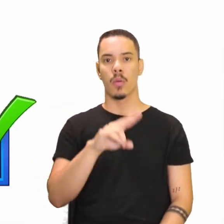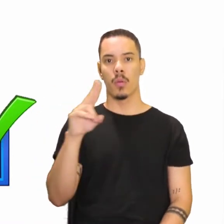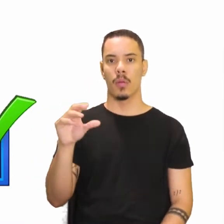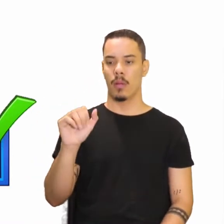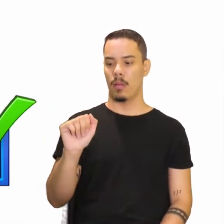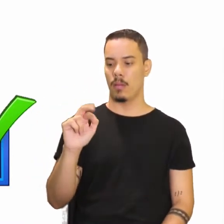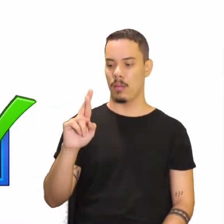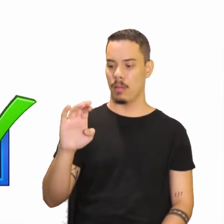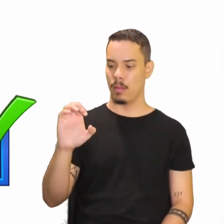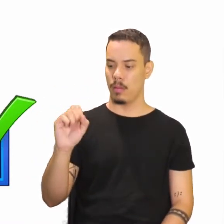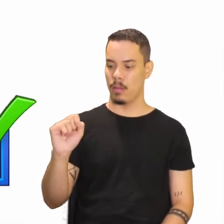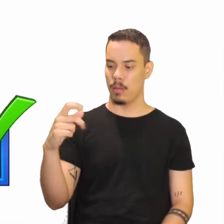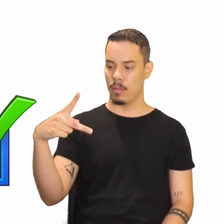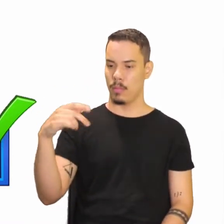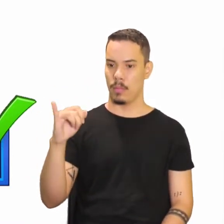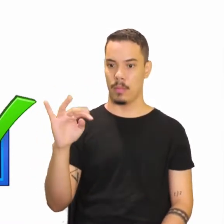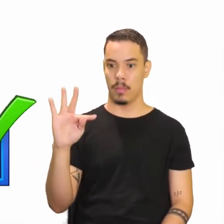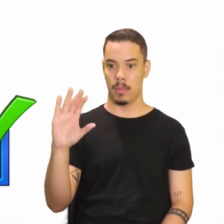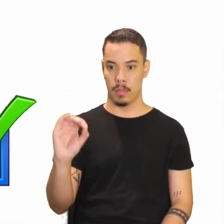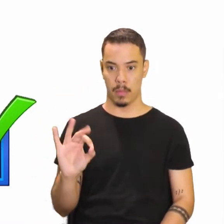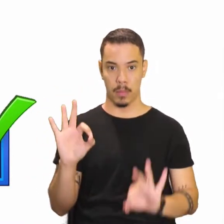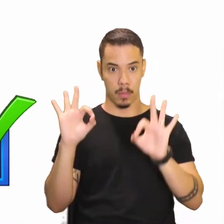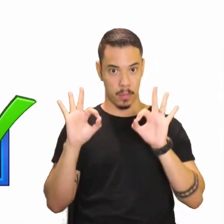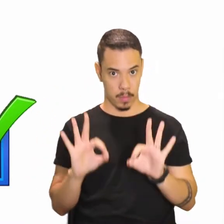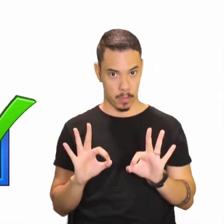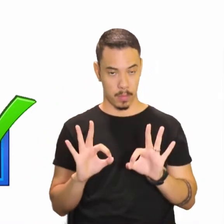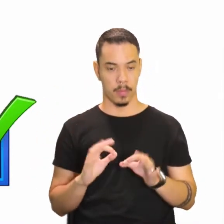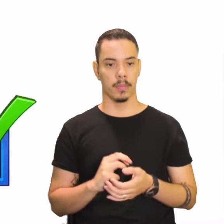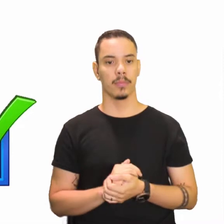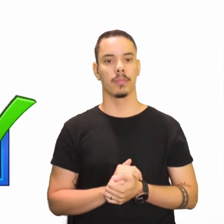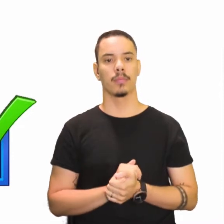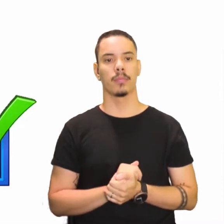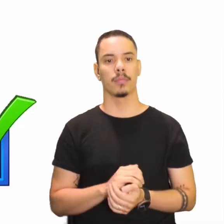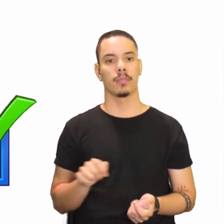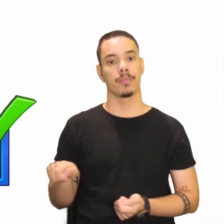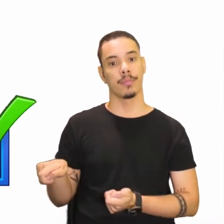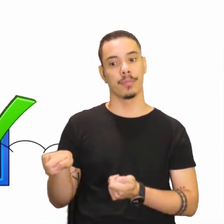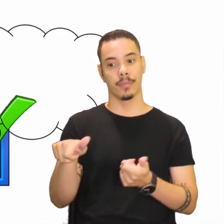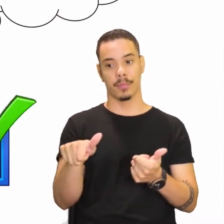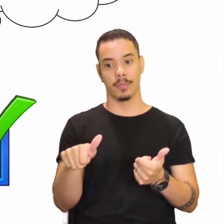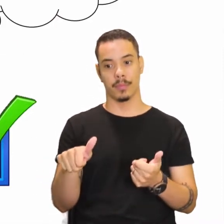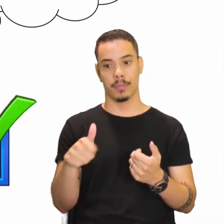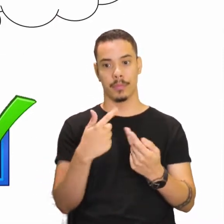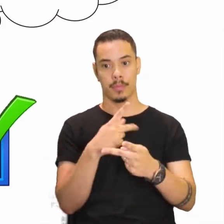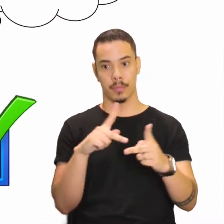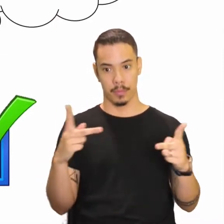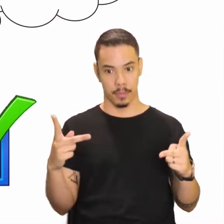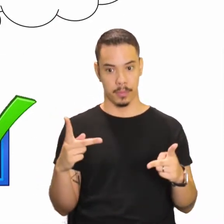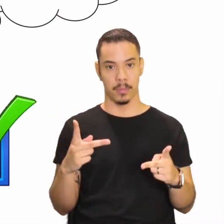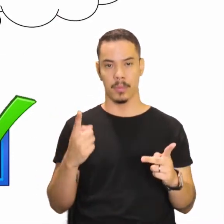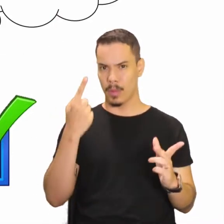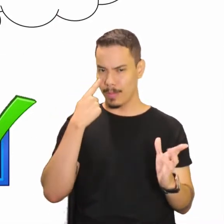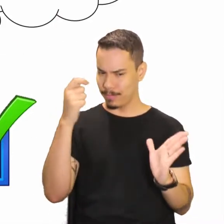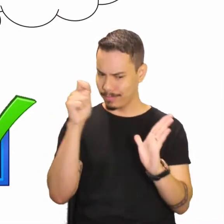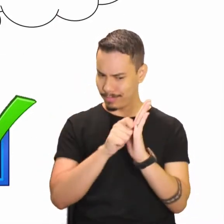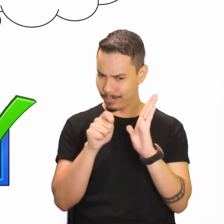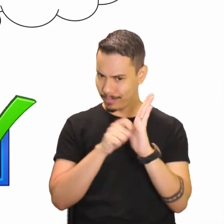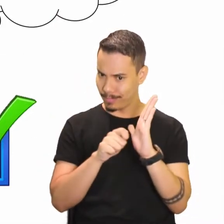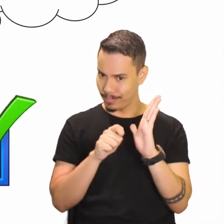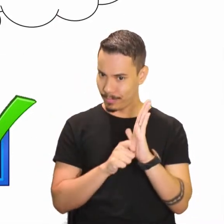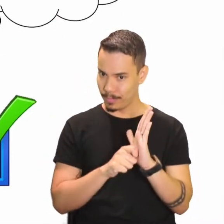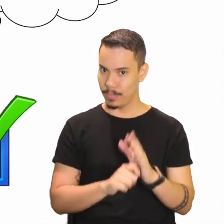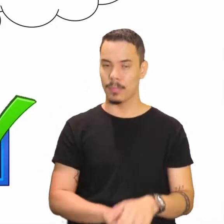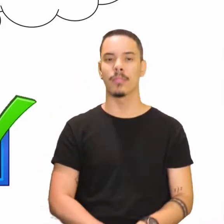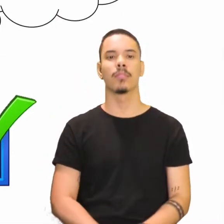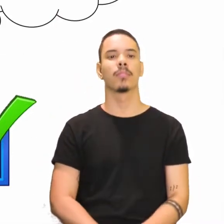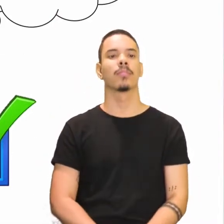de. Muito fácil, né? Então, amadinho, aqui um macete para você e tome nota!